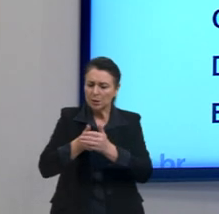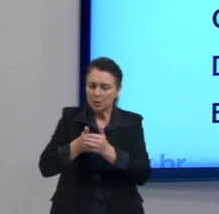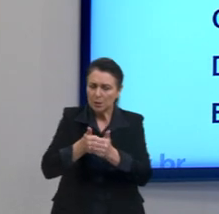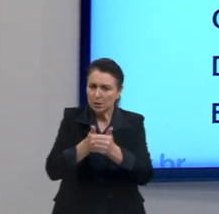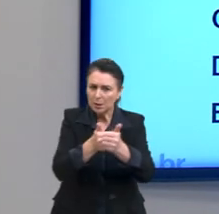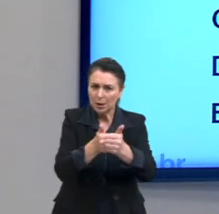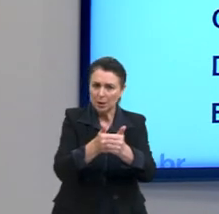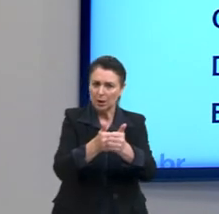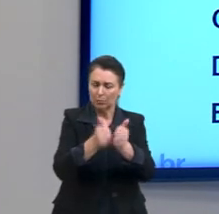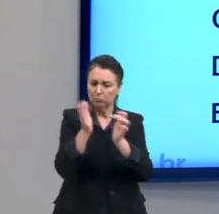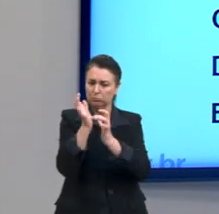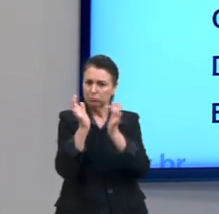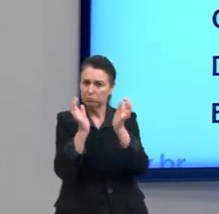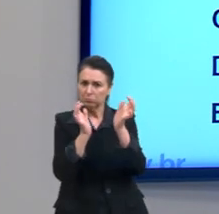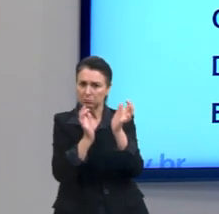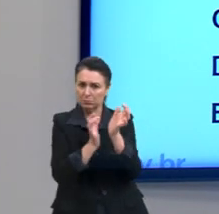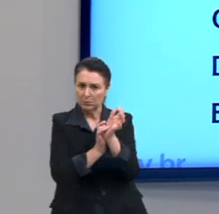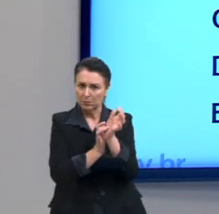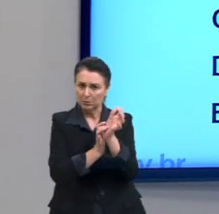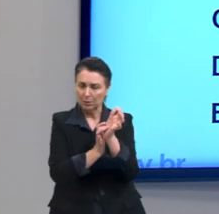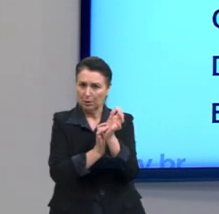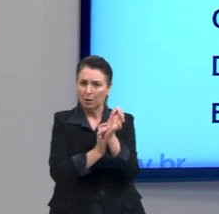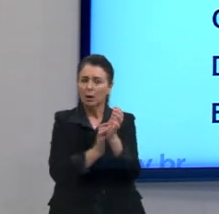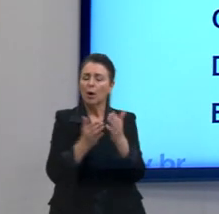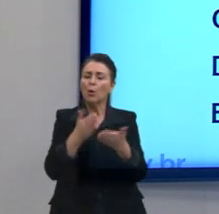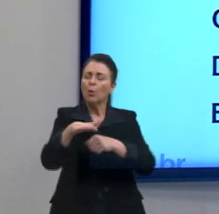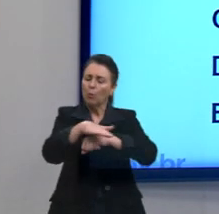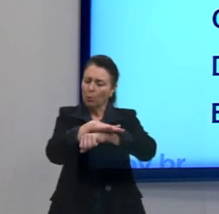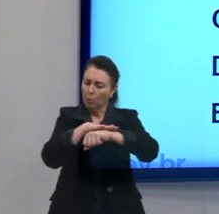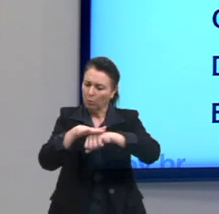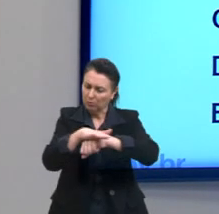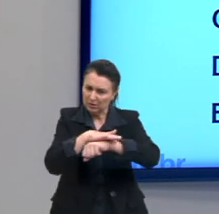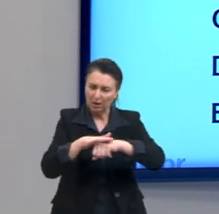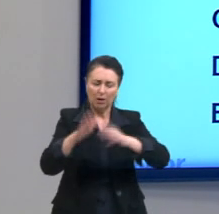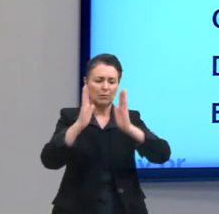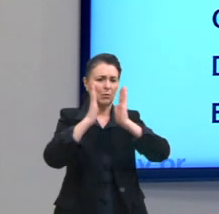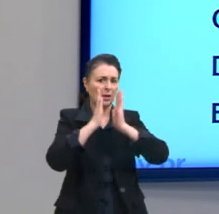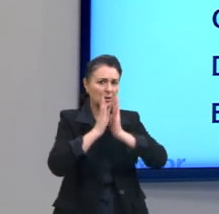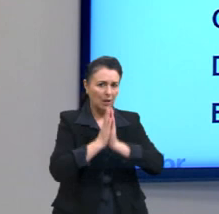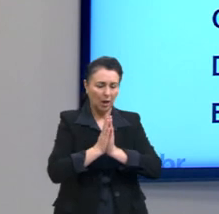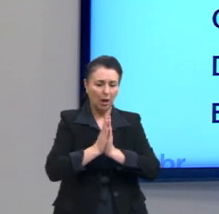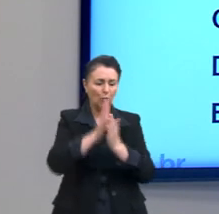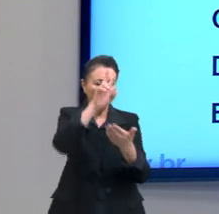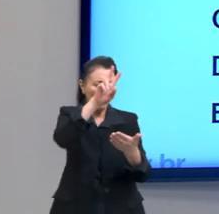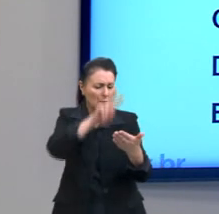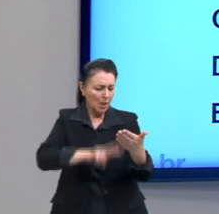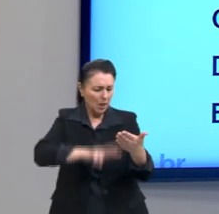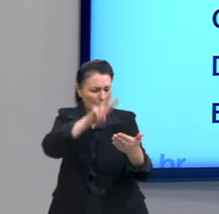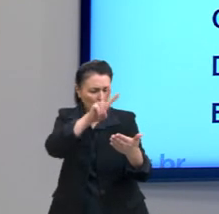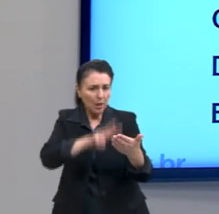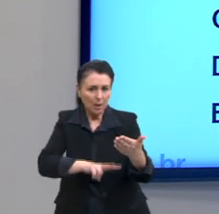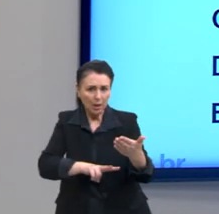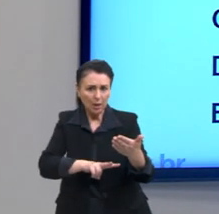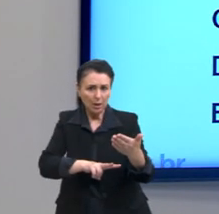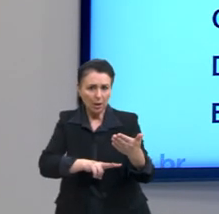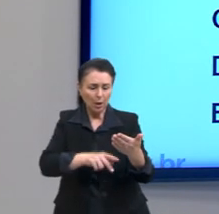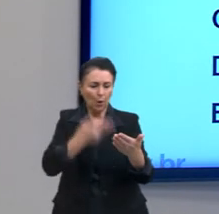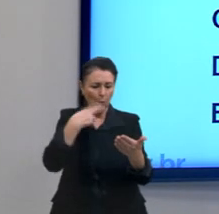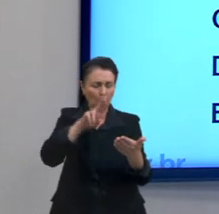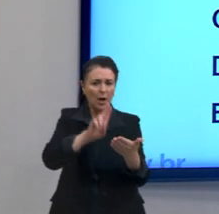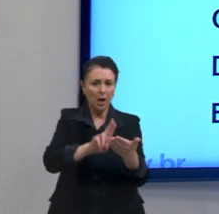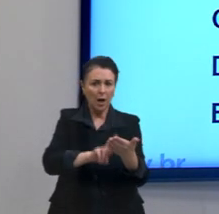E durante elas os crentes conversavam rezavam e Liam cartas de correr e os residentes em locais